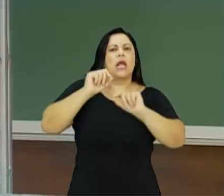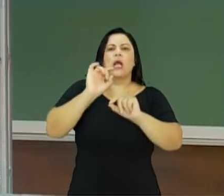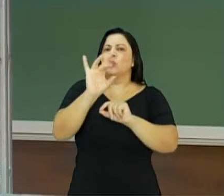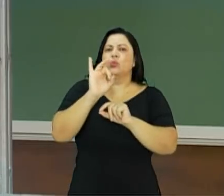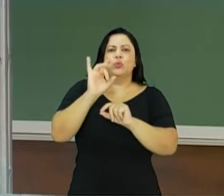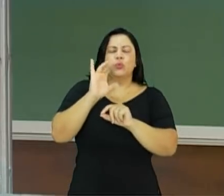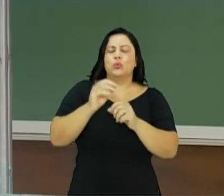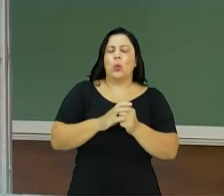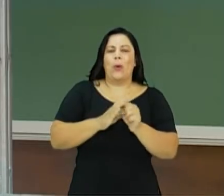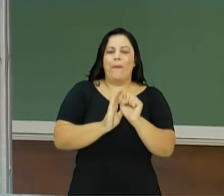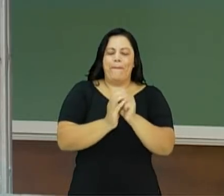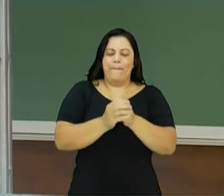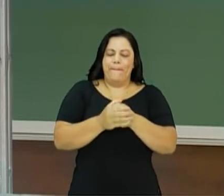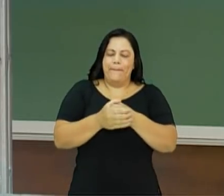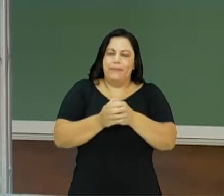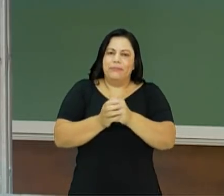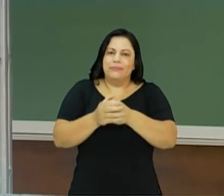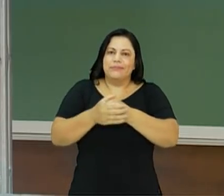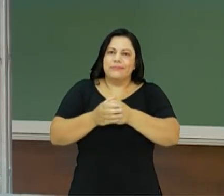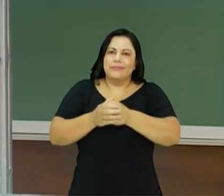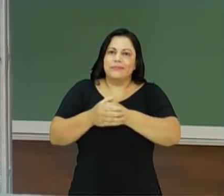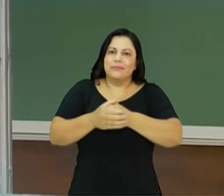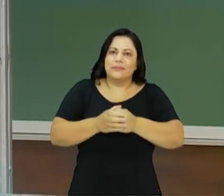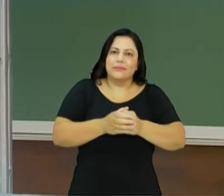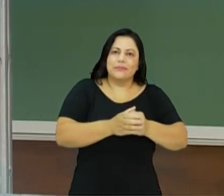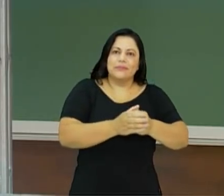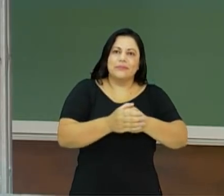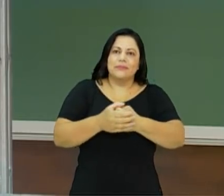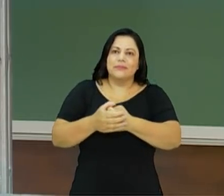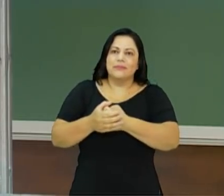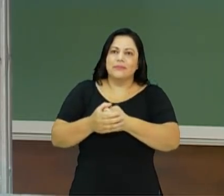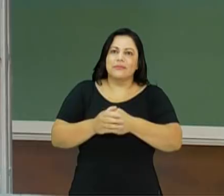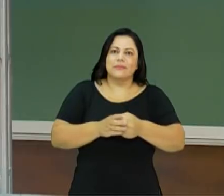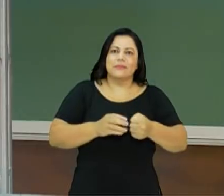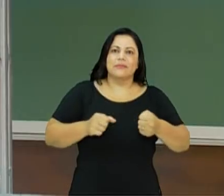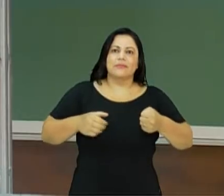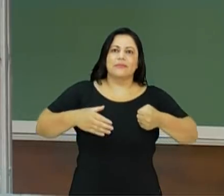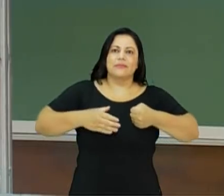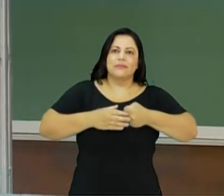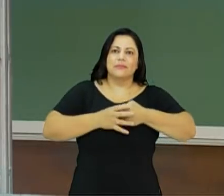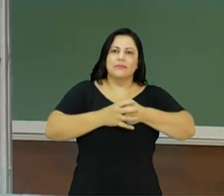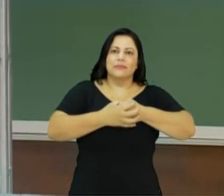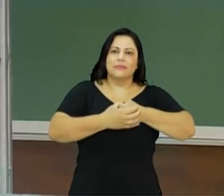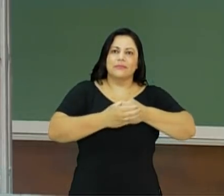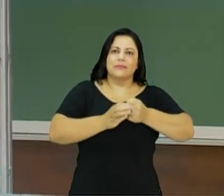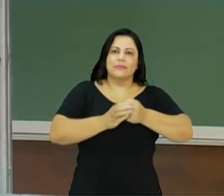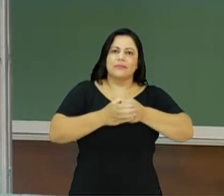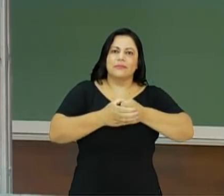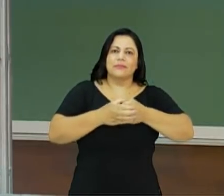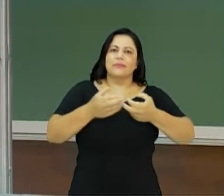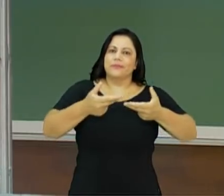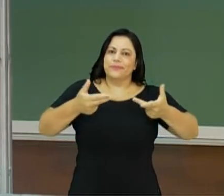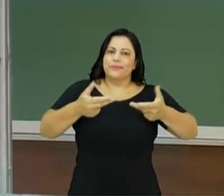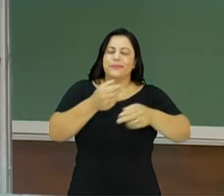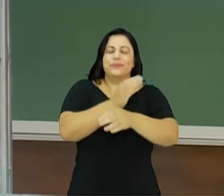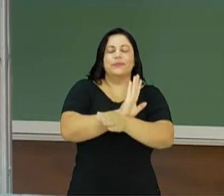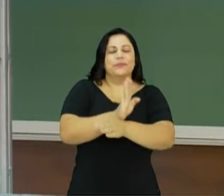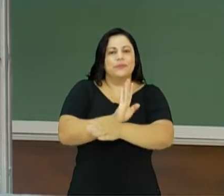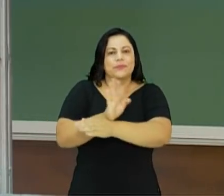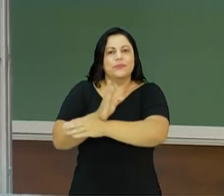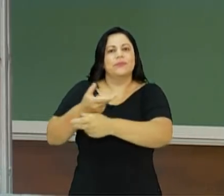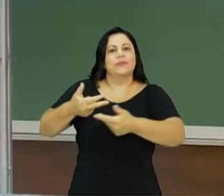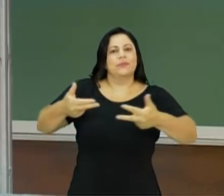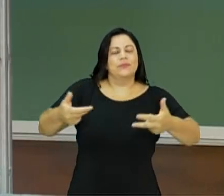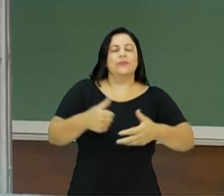de cartilagem. Então, o tubarão e as raias também são um grupo de animais que eles são feitos